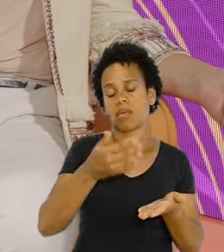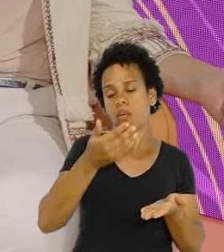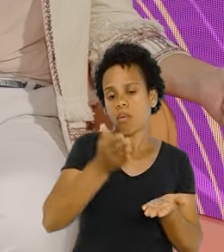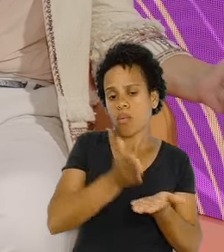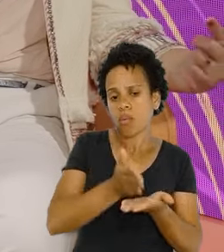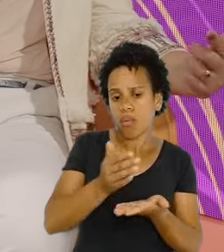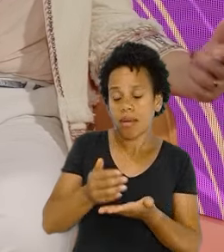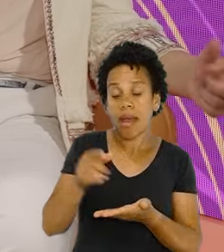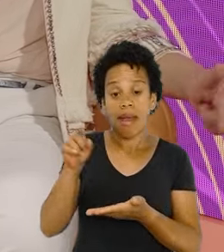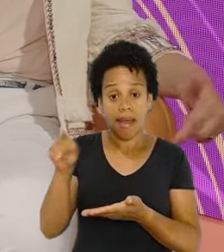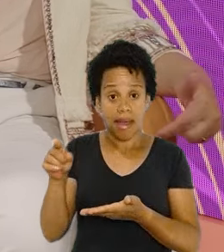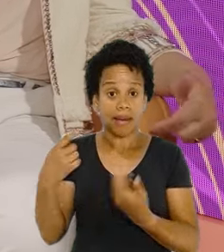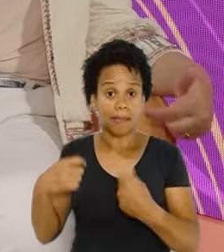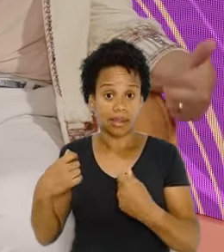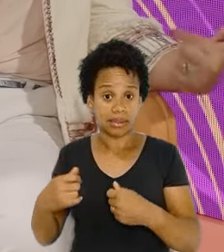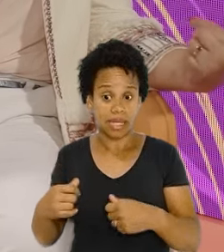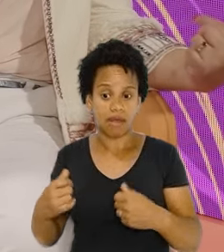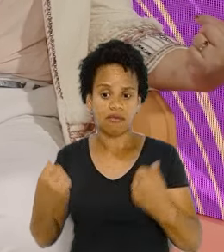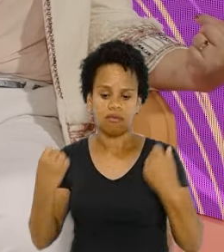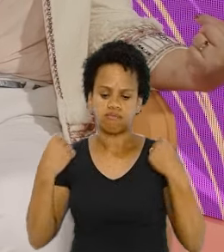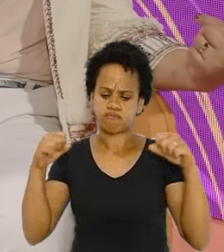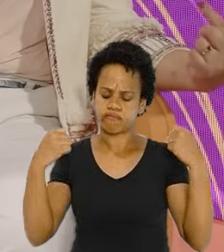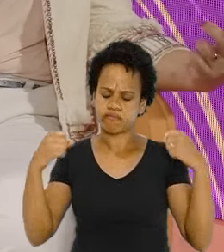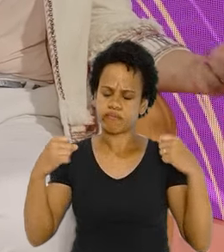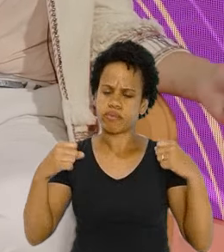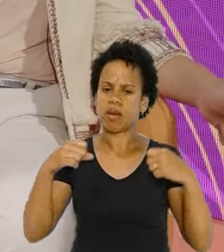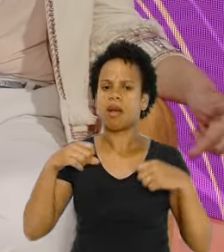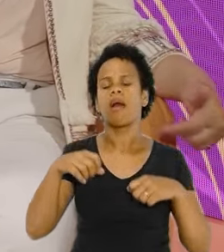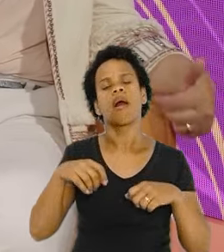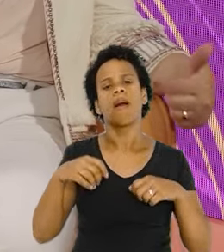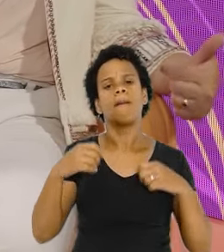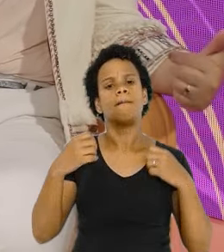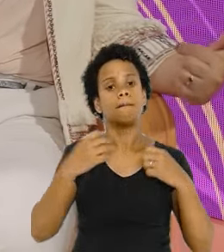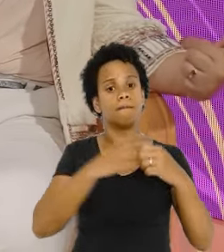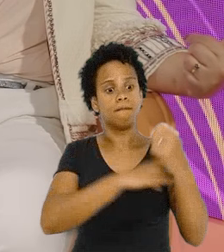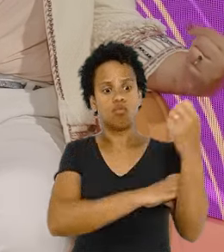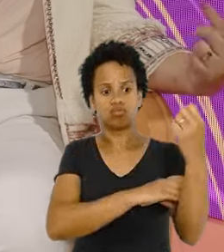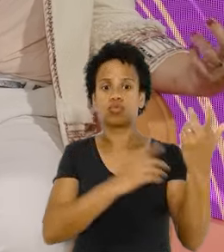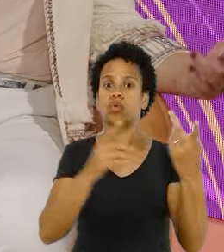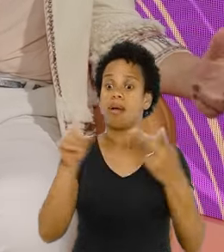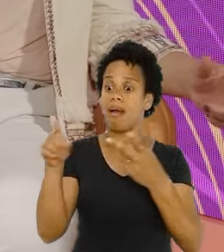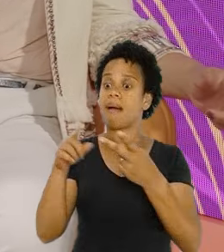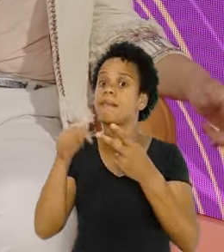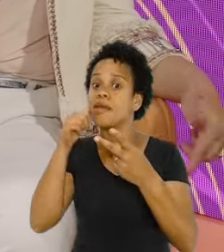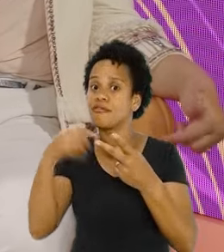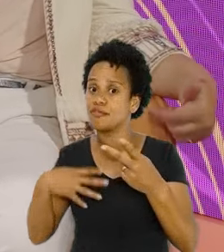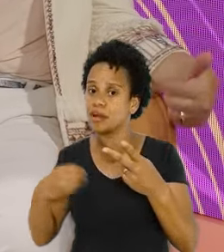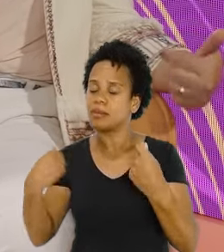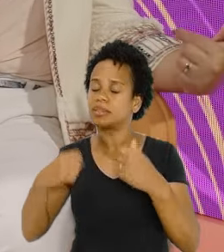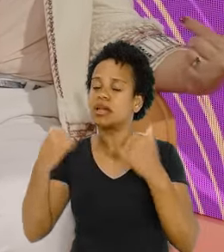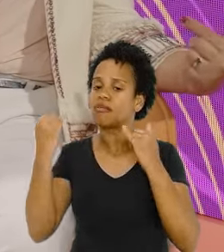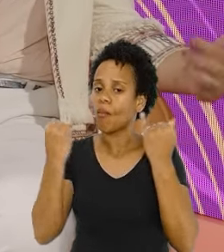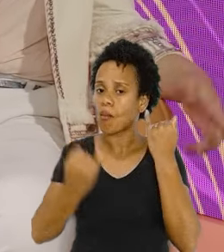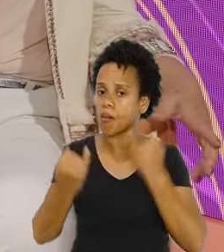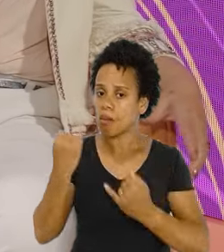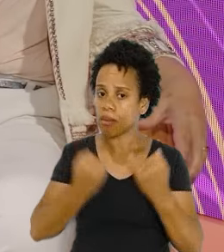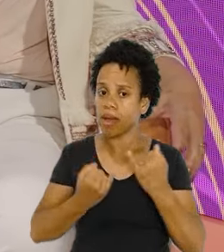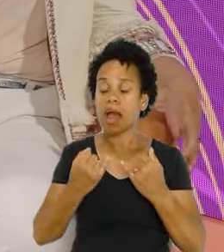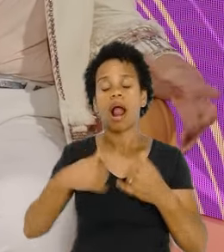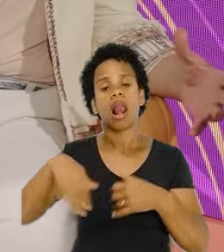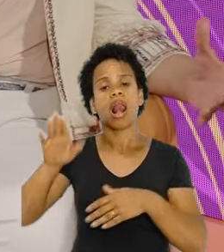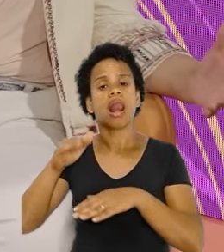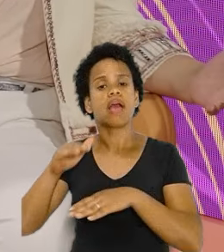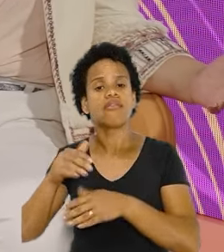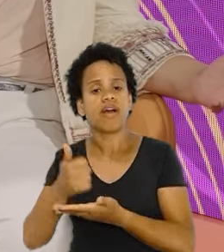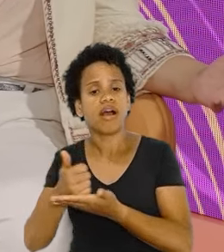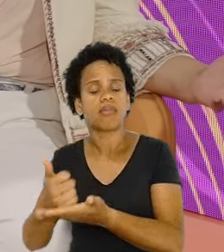precisava emagrecer começaram a levar pro trabalho no trabalho começaram a pedir e assim começou e eles assim